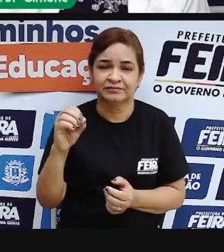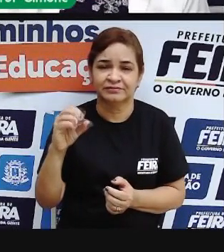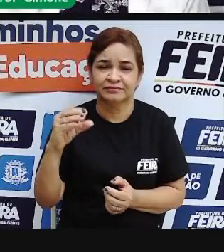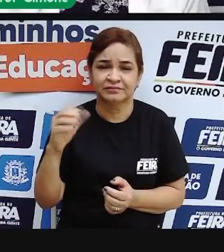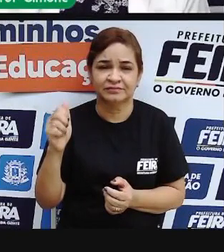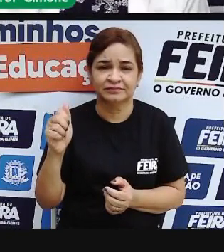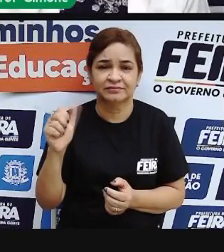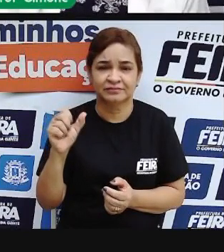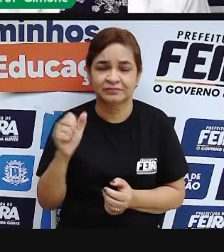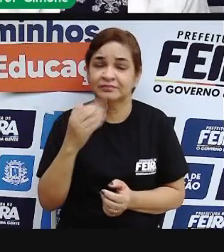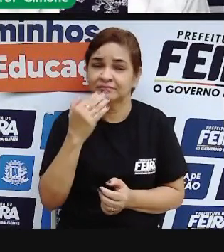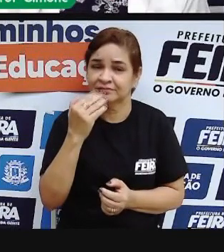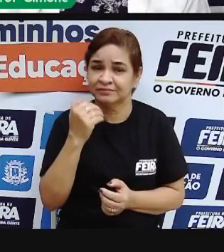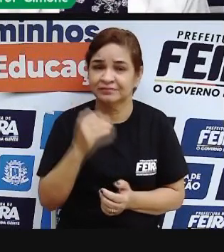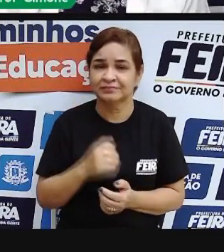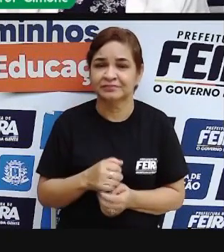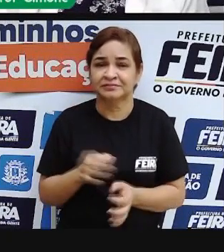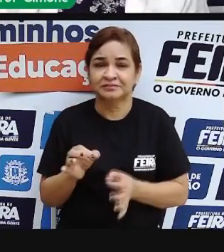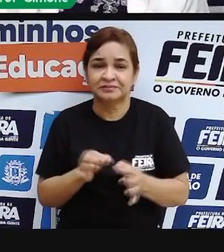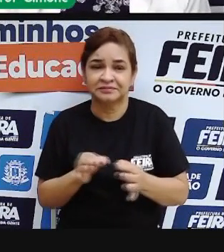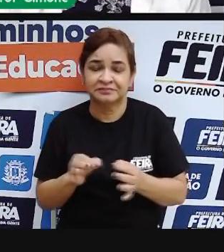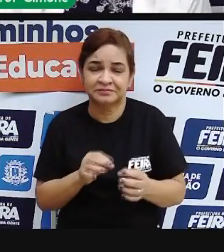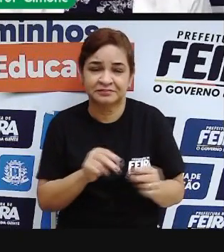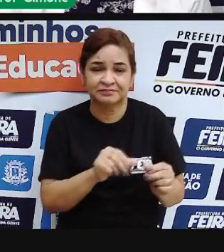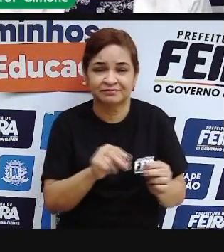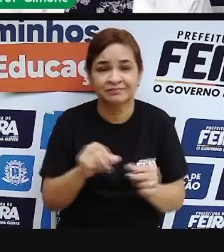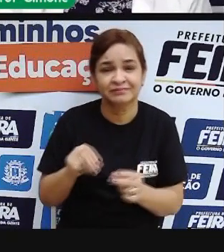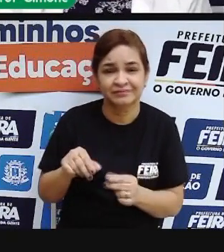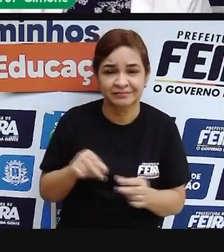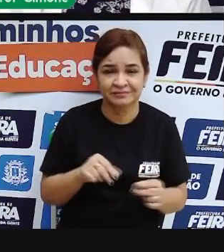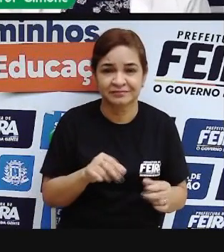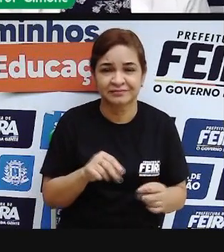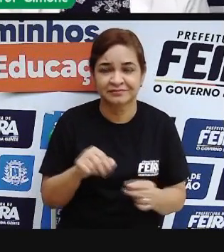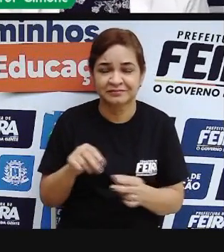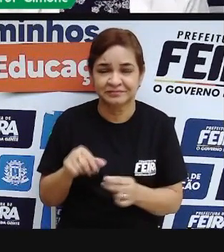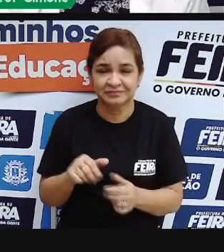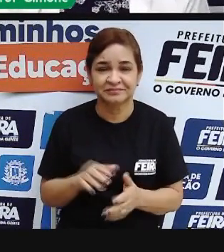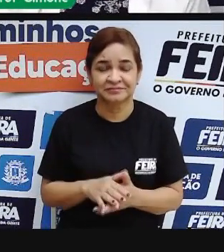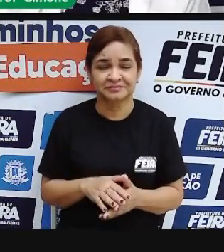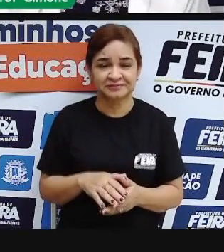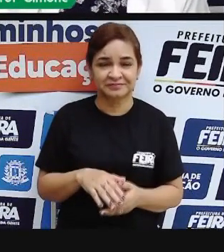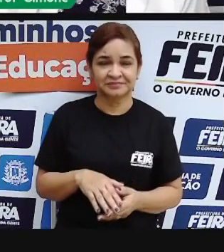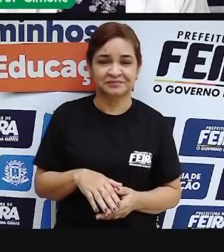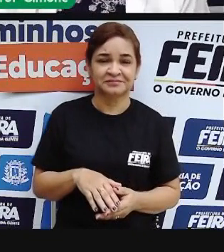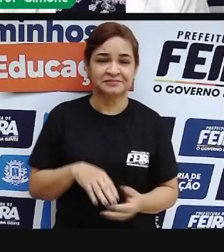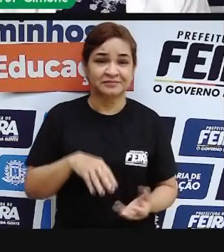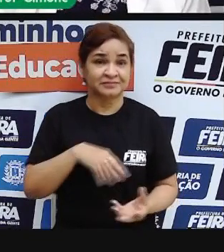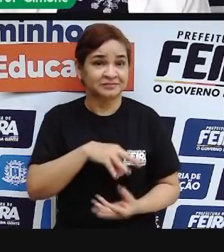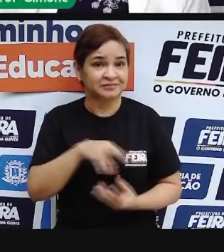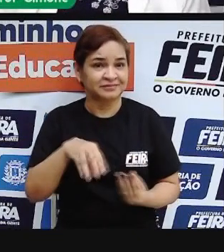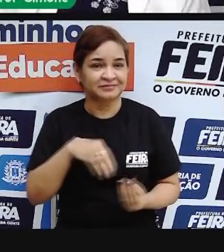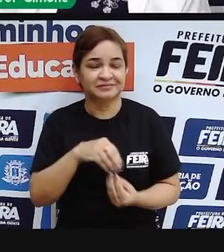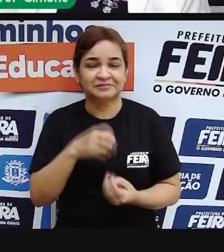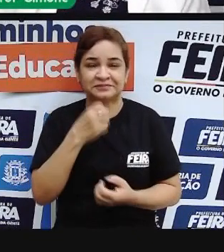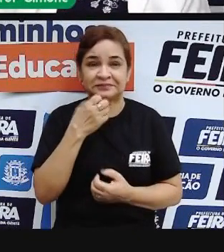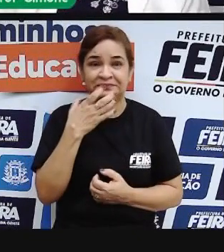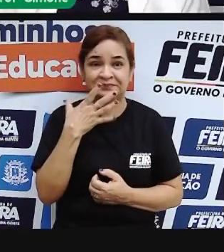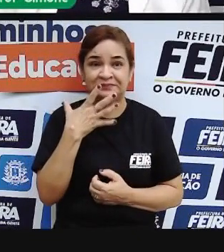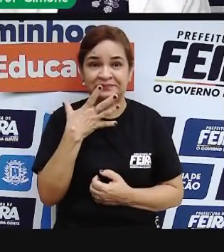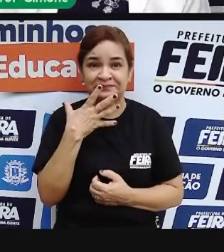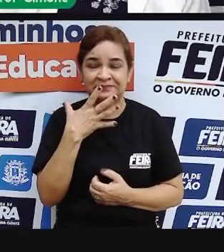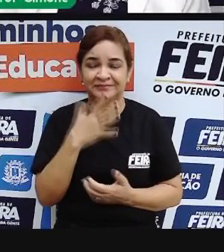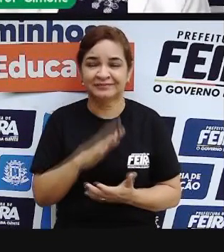indígena comer também, né, preparar farinhas, faz a farinha do amendoim, vira a paçoca. E aí